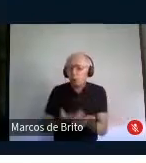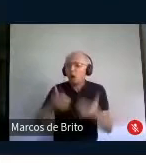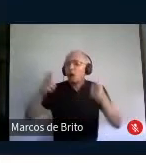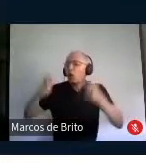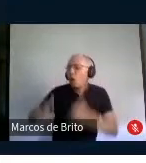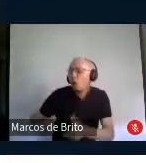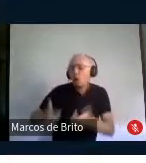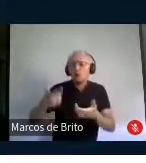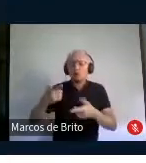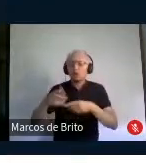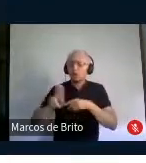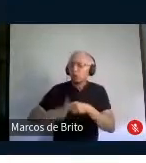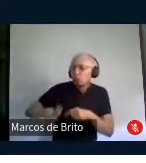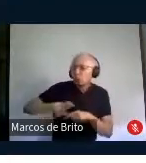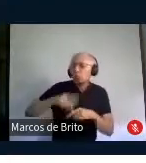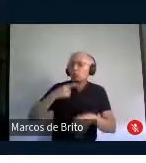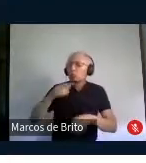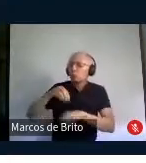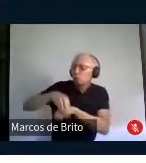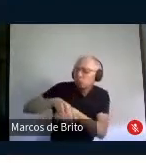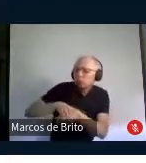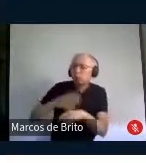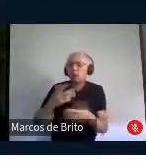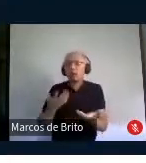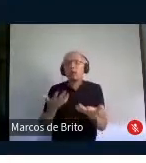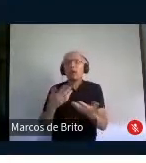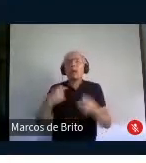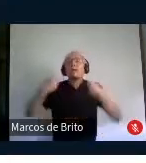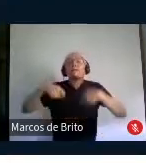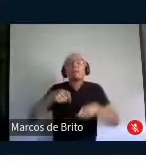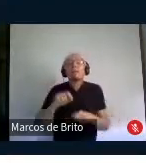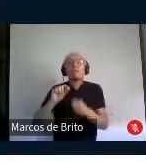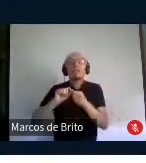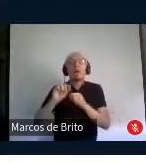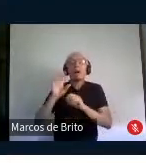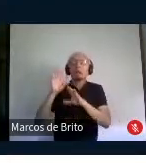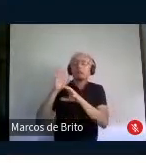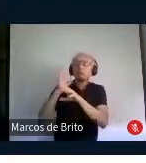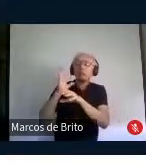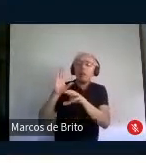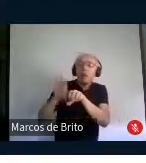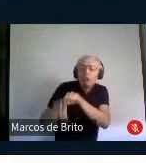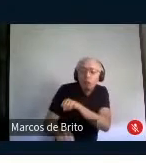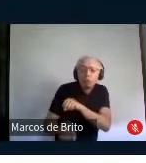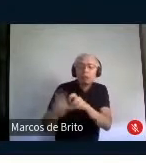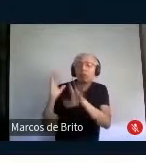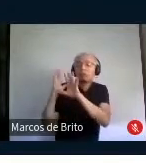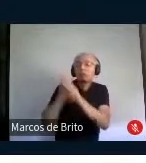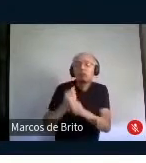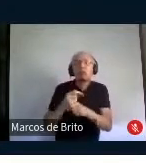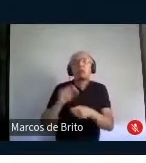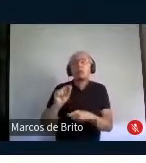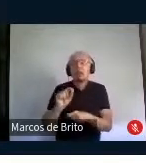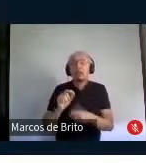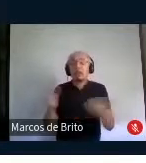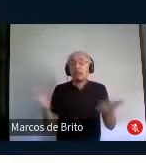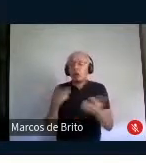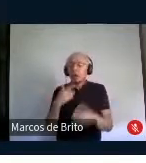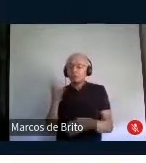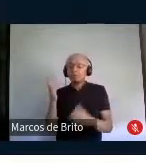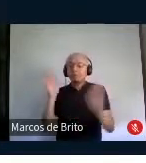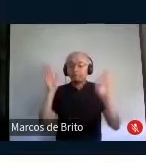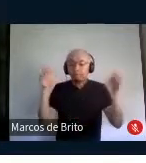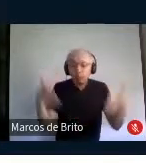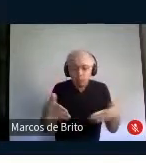os fundamentos teóricos para a formação desses profissionais? E aí a gente chega no CAIS. E será que o CAIS